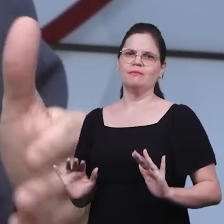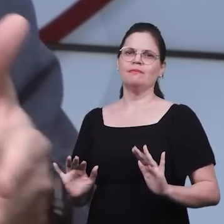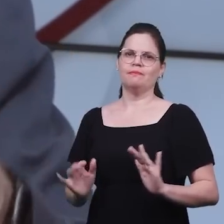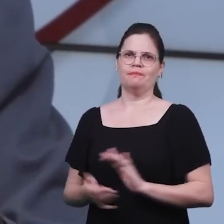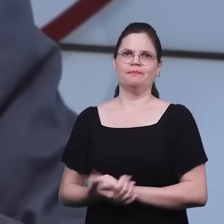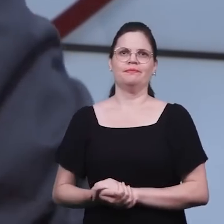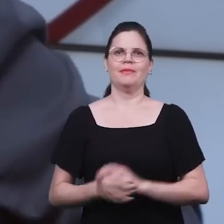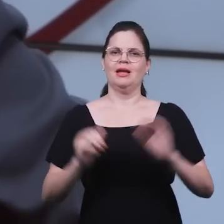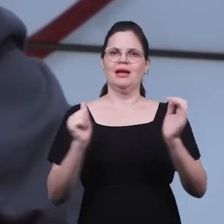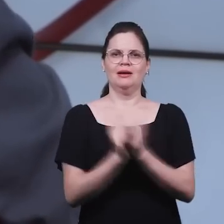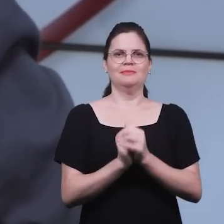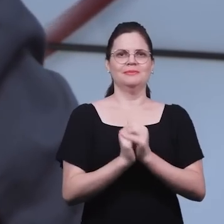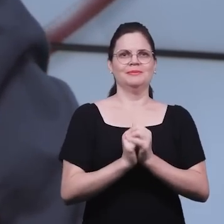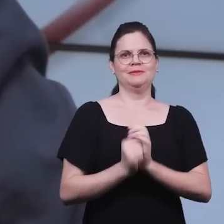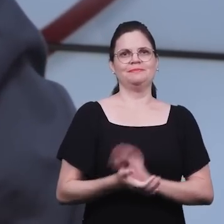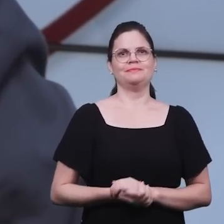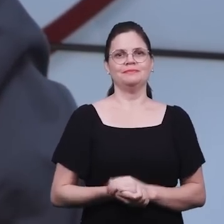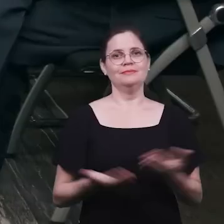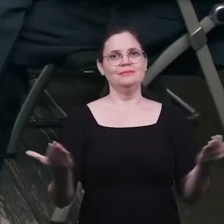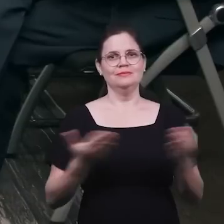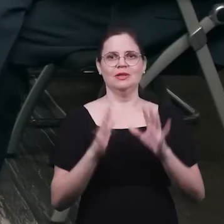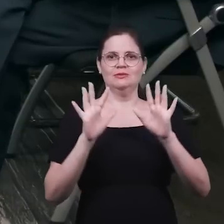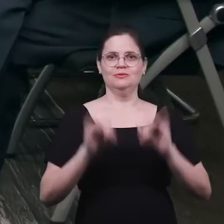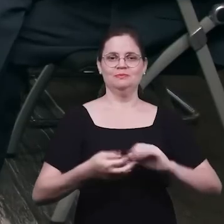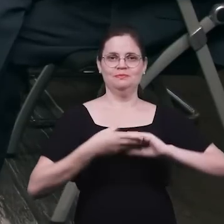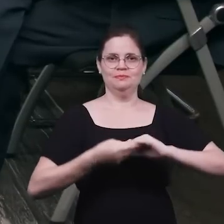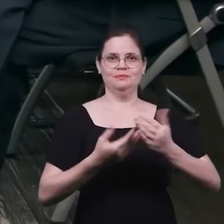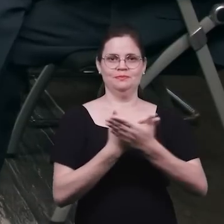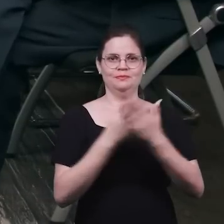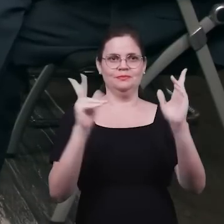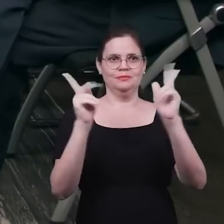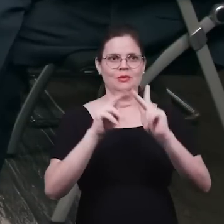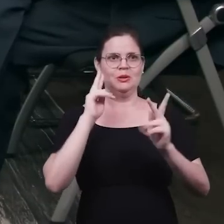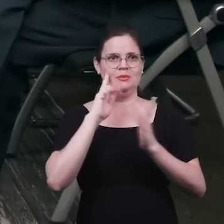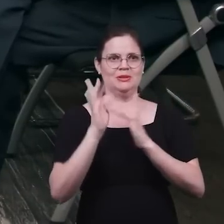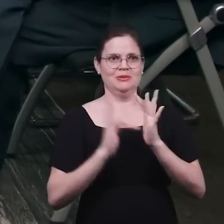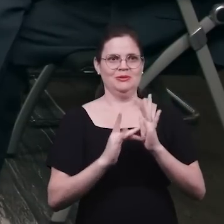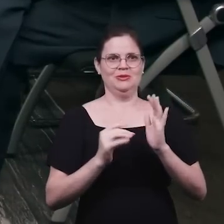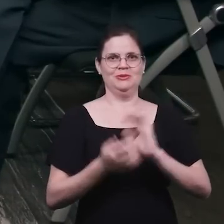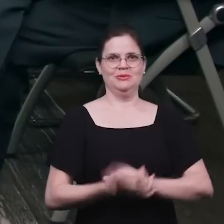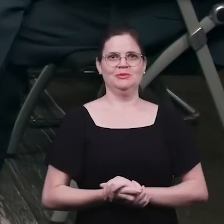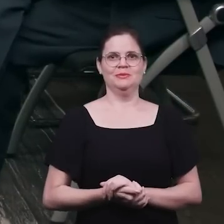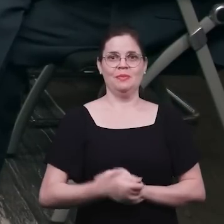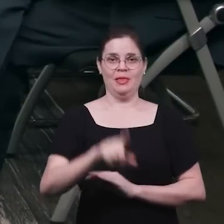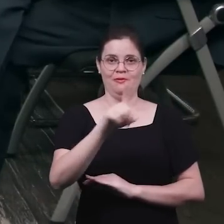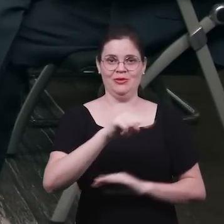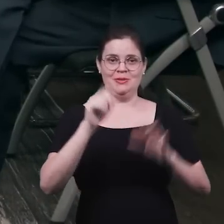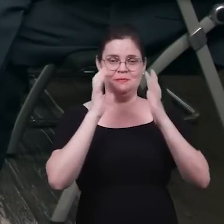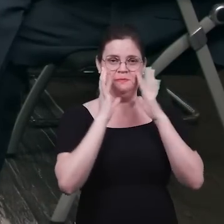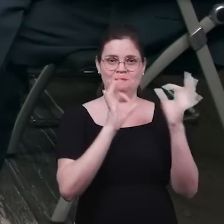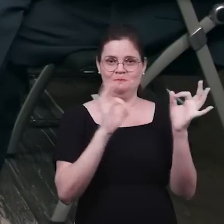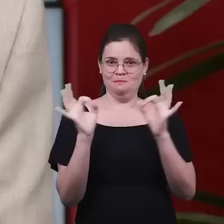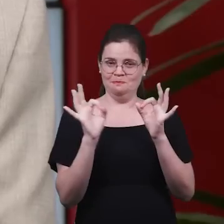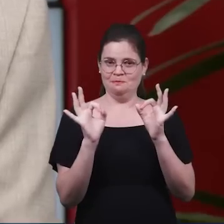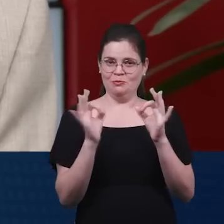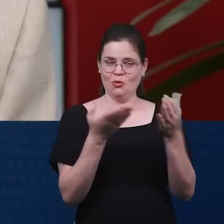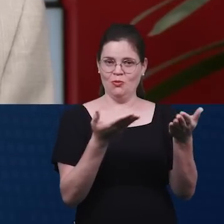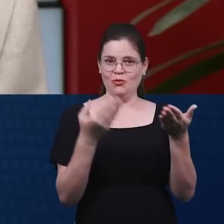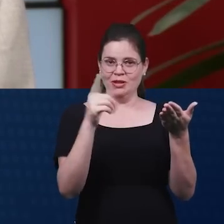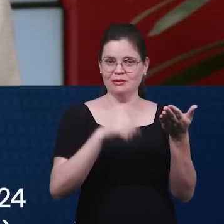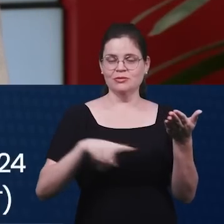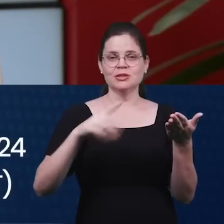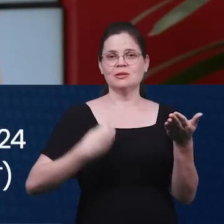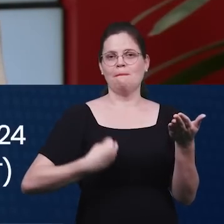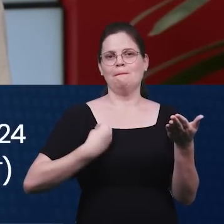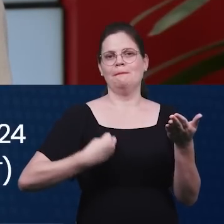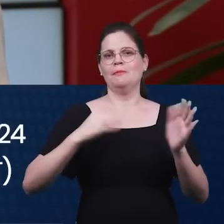do Senhor também aqui nos nossos dias. Amém. Bom, nosso tempo encerrou. Saúdo todos aqui com a paz do Senhor Jesus. E para você que nos